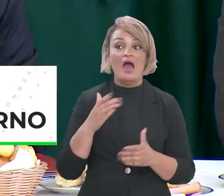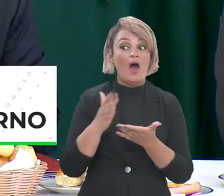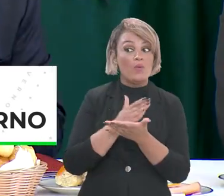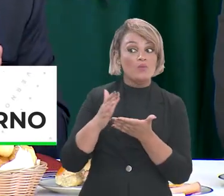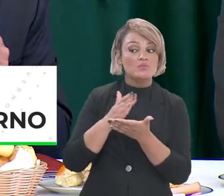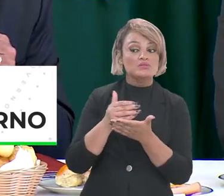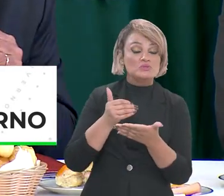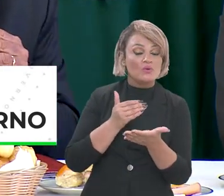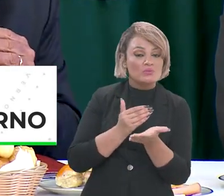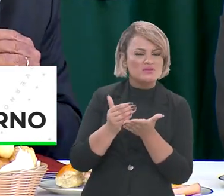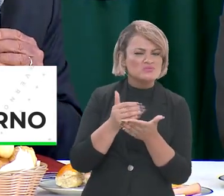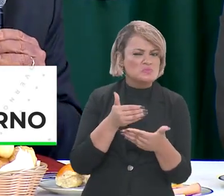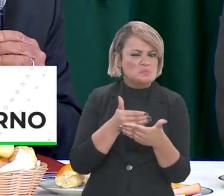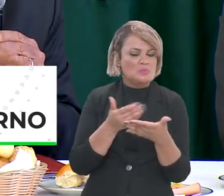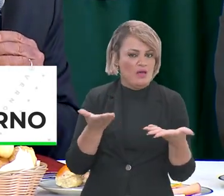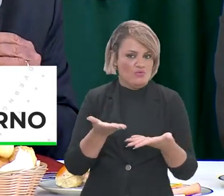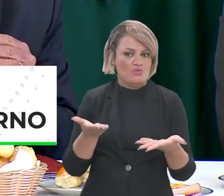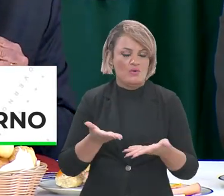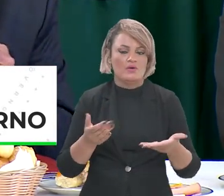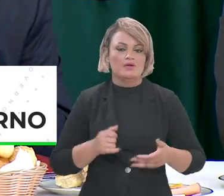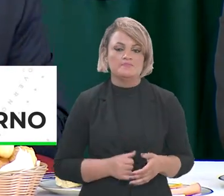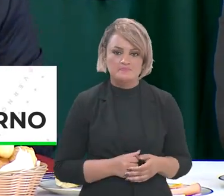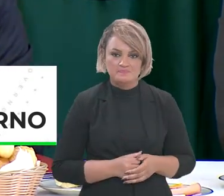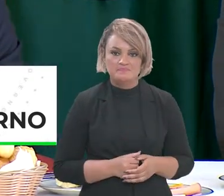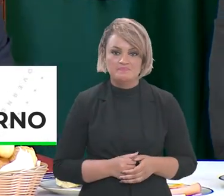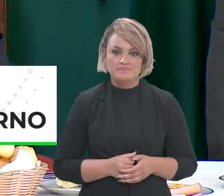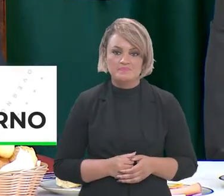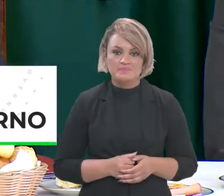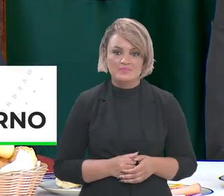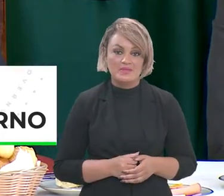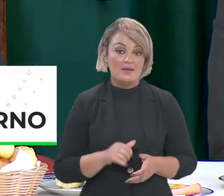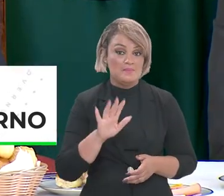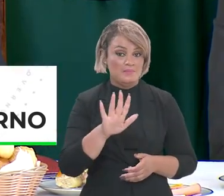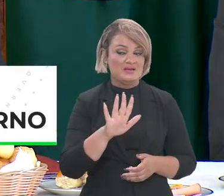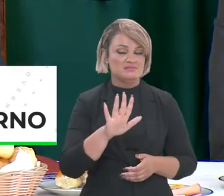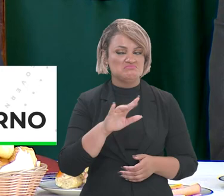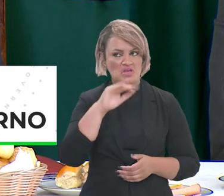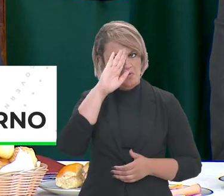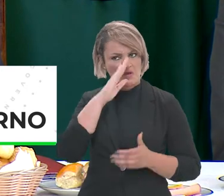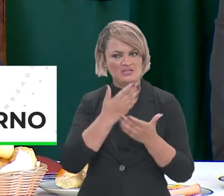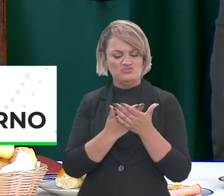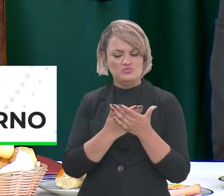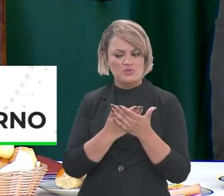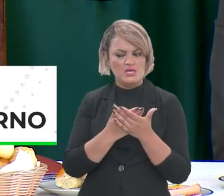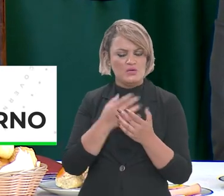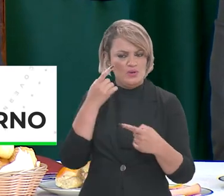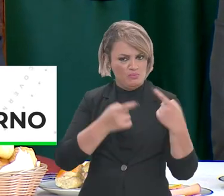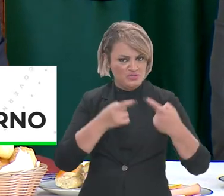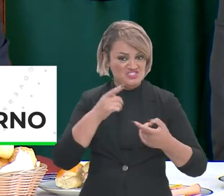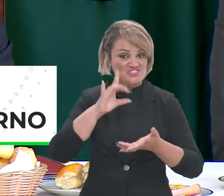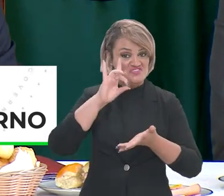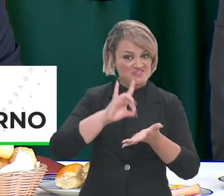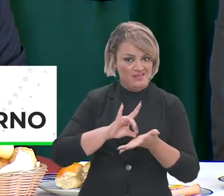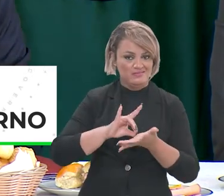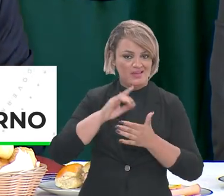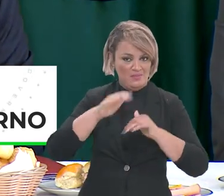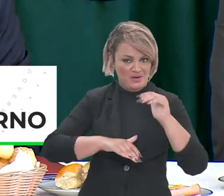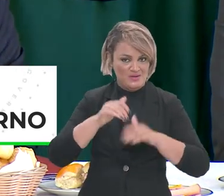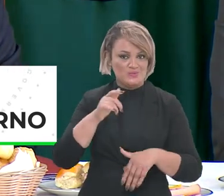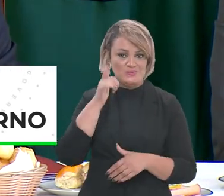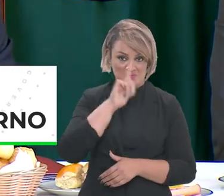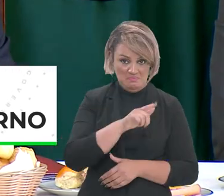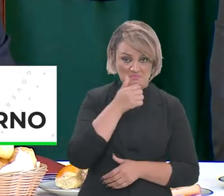Muitas delas estão sendo colocadas em prática há poucos dias. Mas eu acho que quando essa política começar a ser